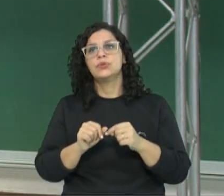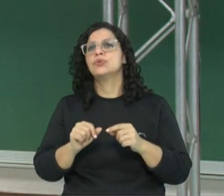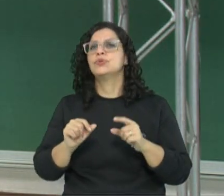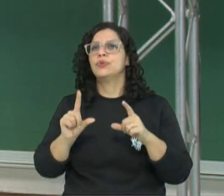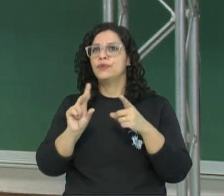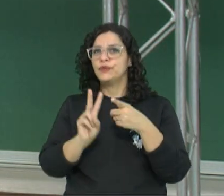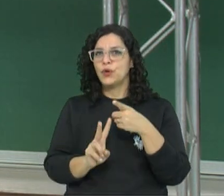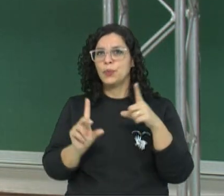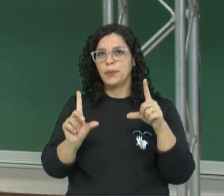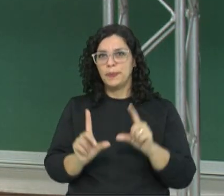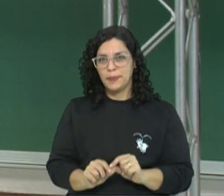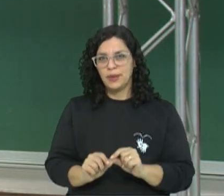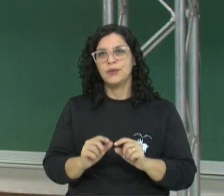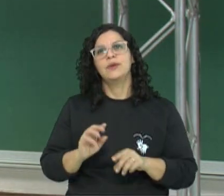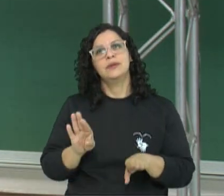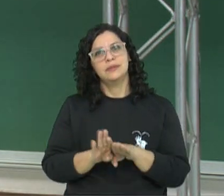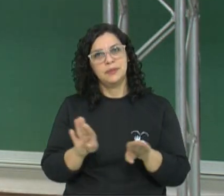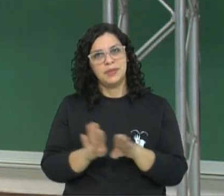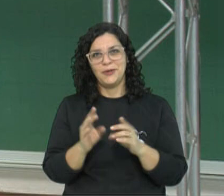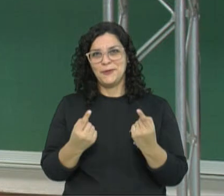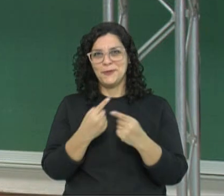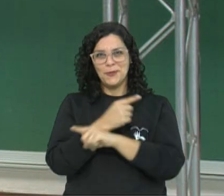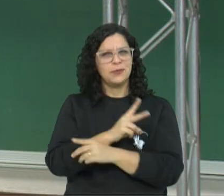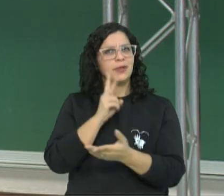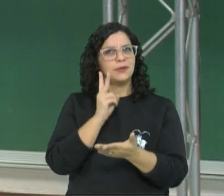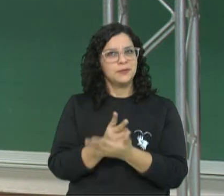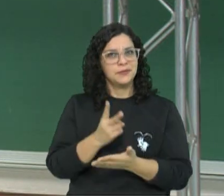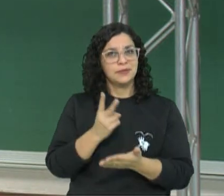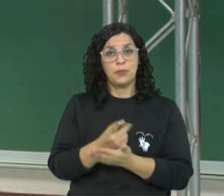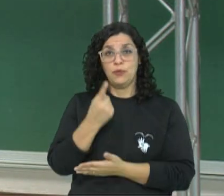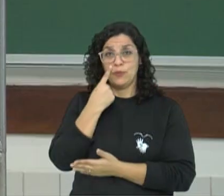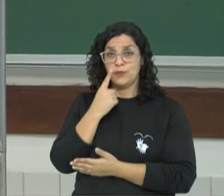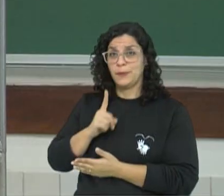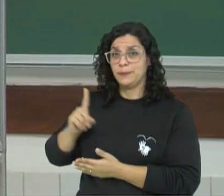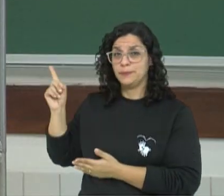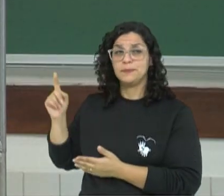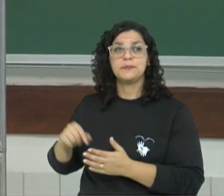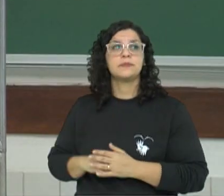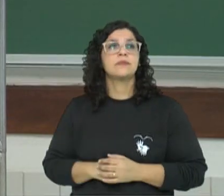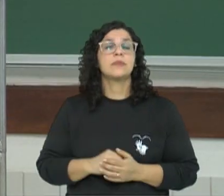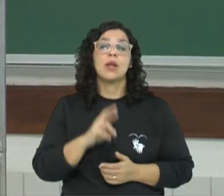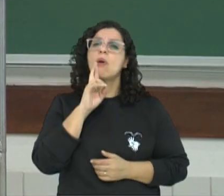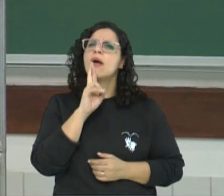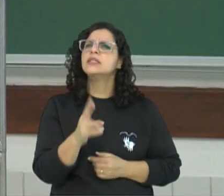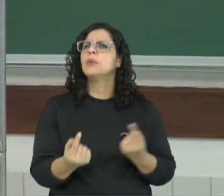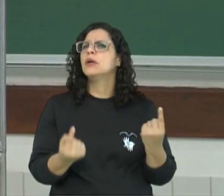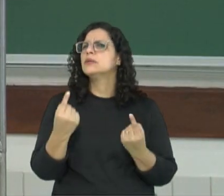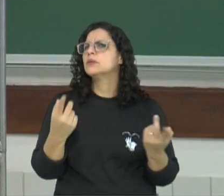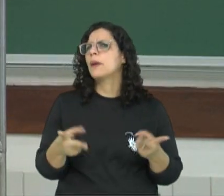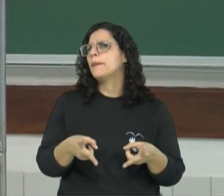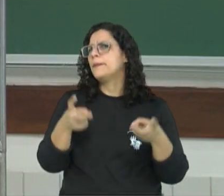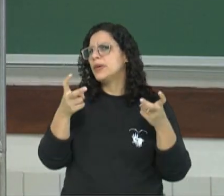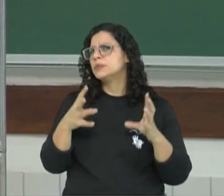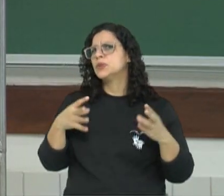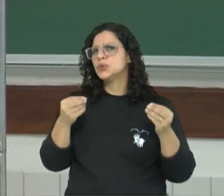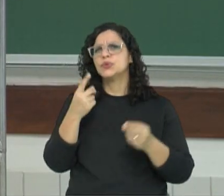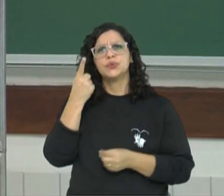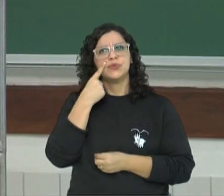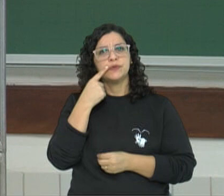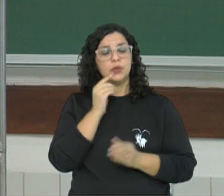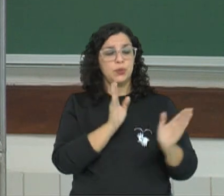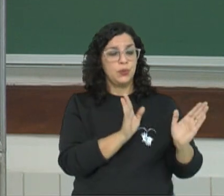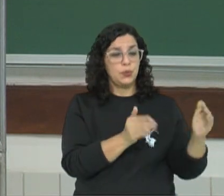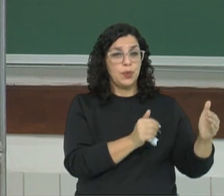e objetos com uma densidade maior acabam tendo volume menor, certo? Então, observando isso aqui, vendo que